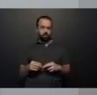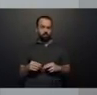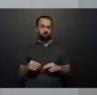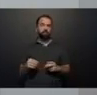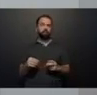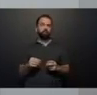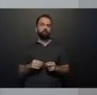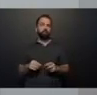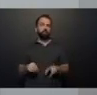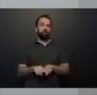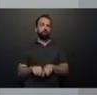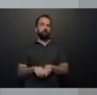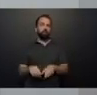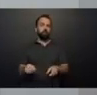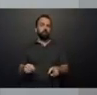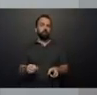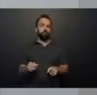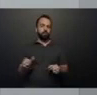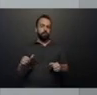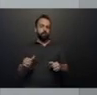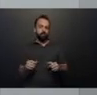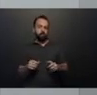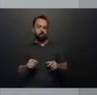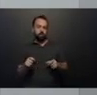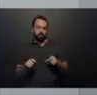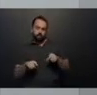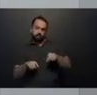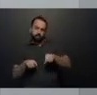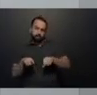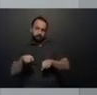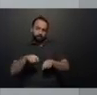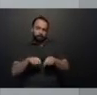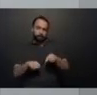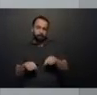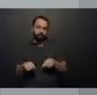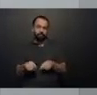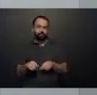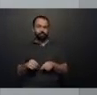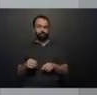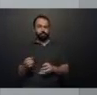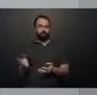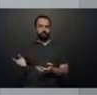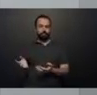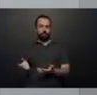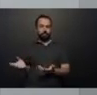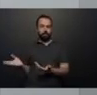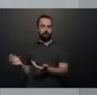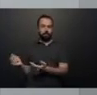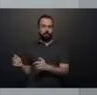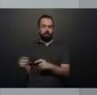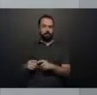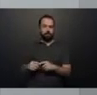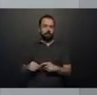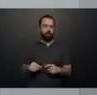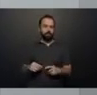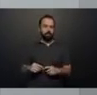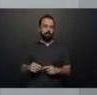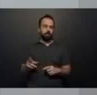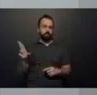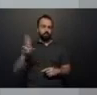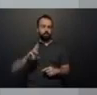locais também são preparados novos produtos que eventualmente podem ser usados em escala